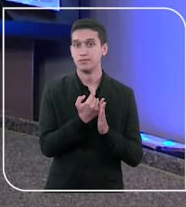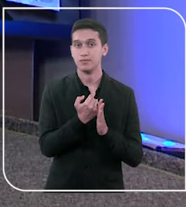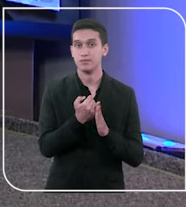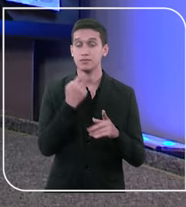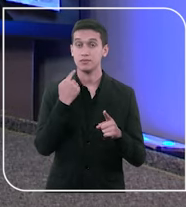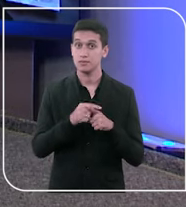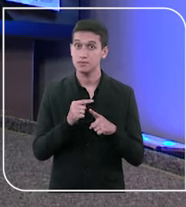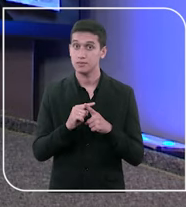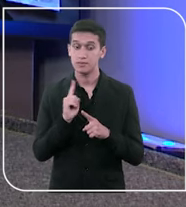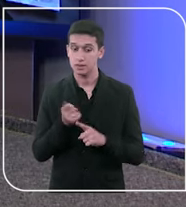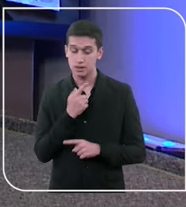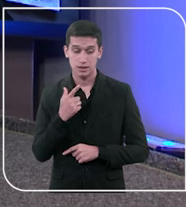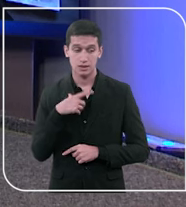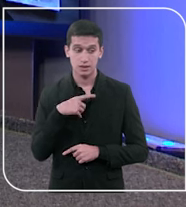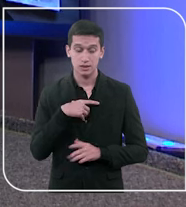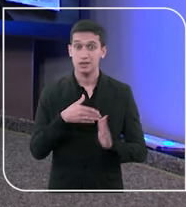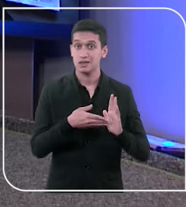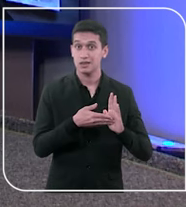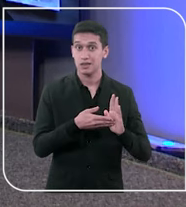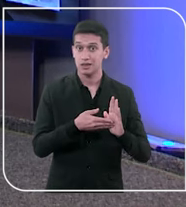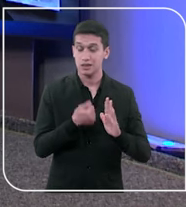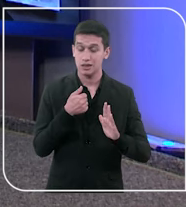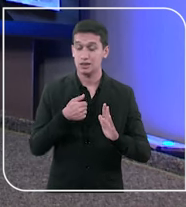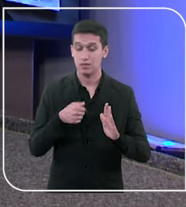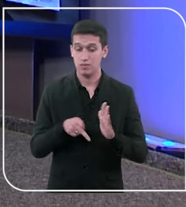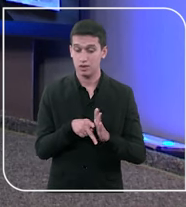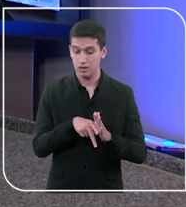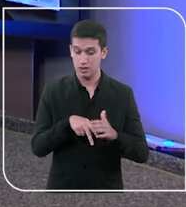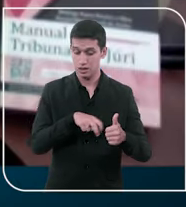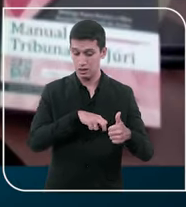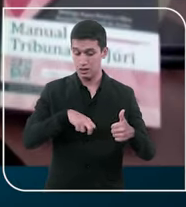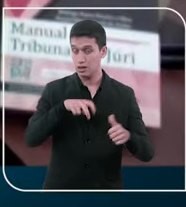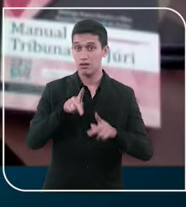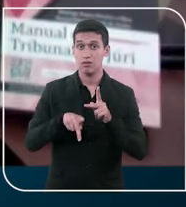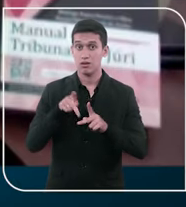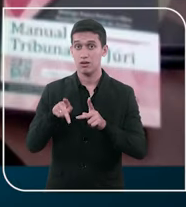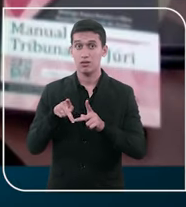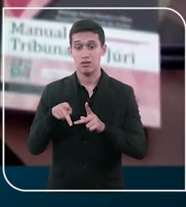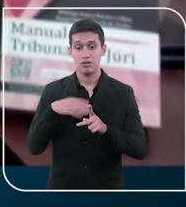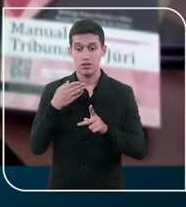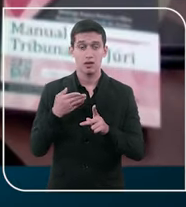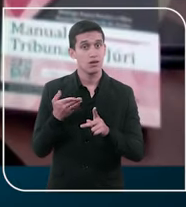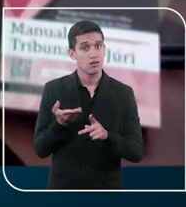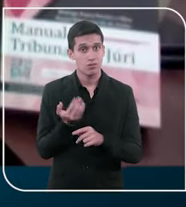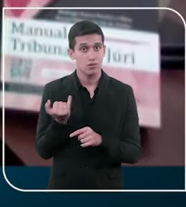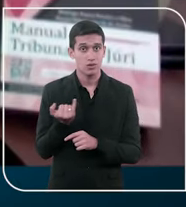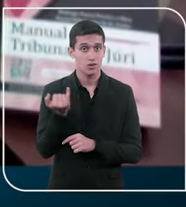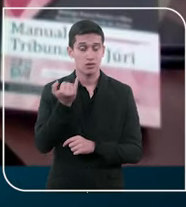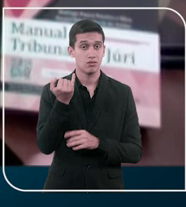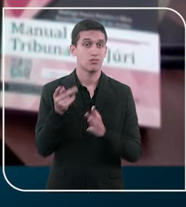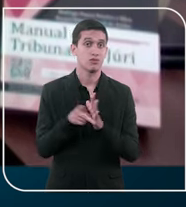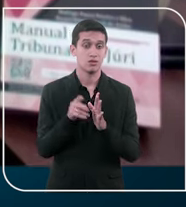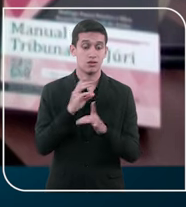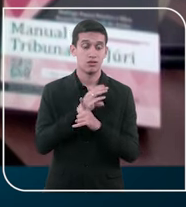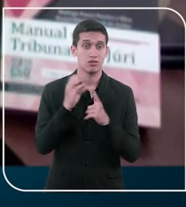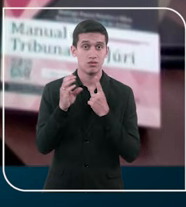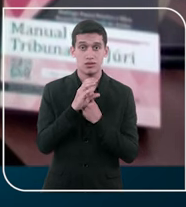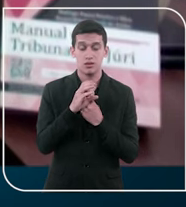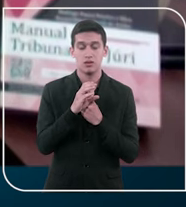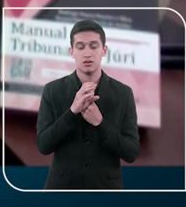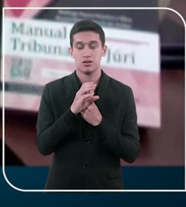maior, porque acabamos retirando da participação popular uma grande parte